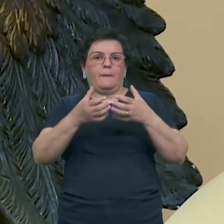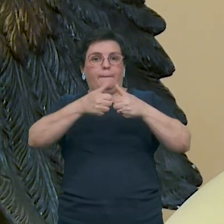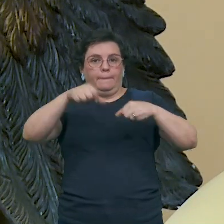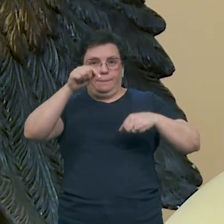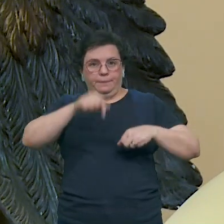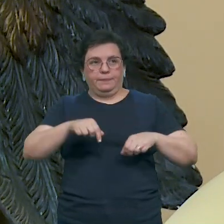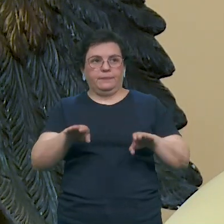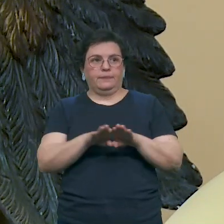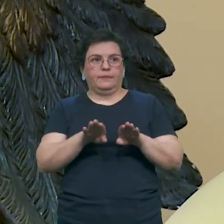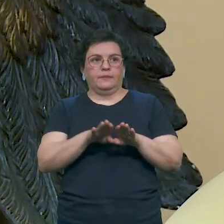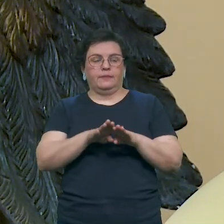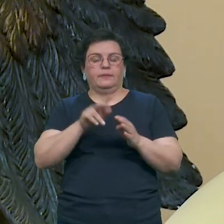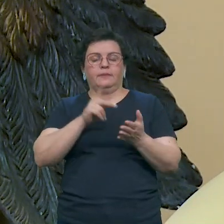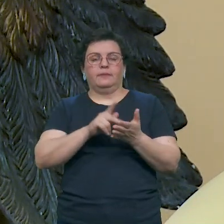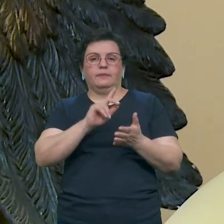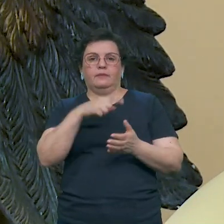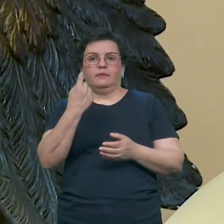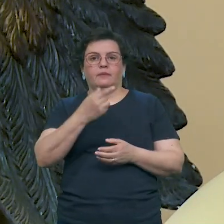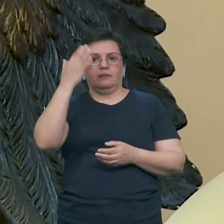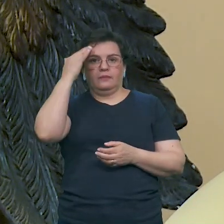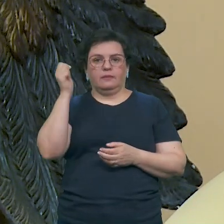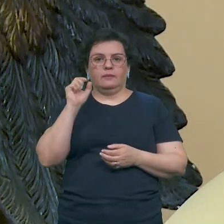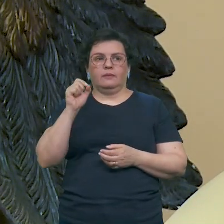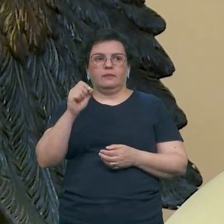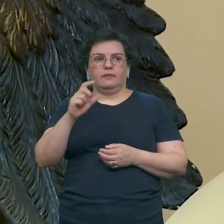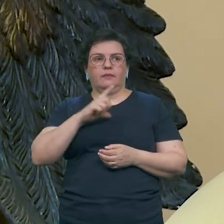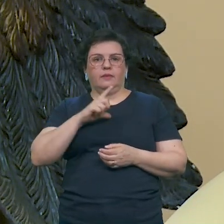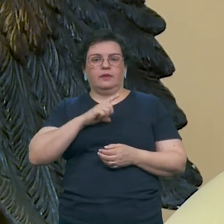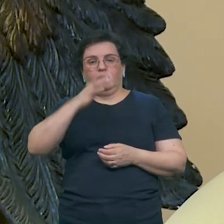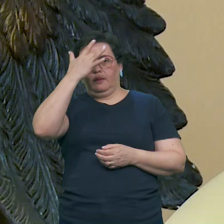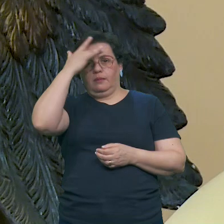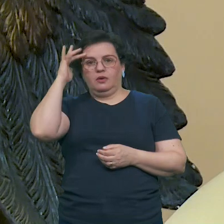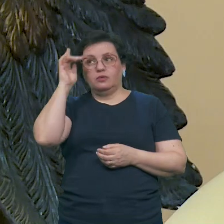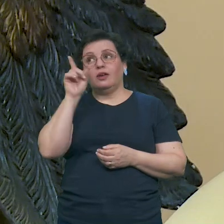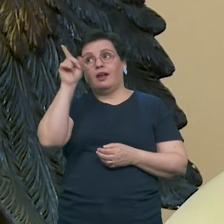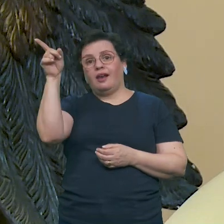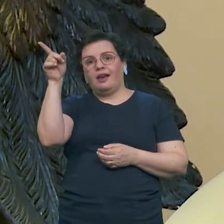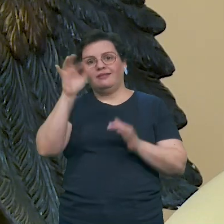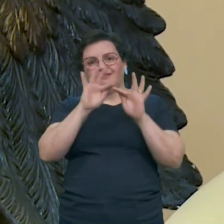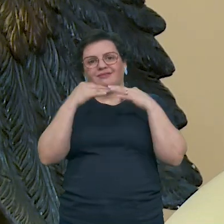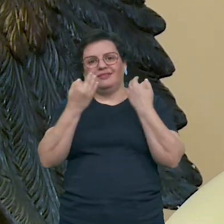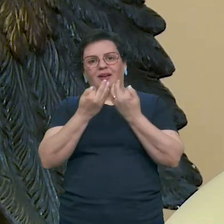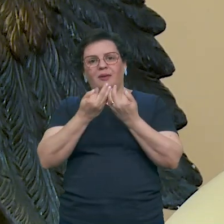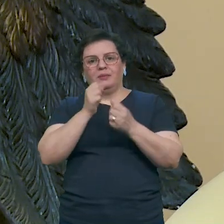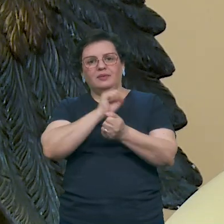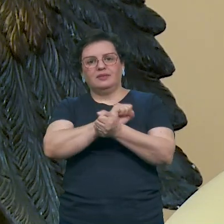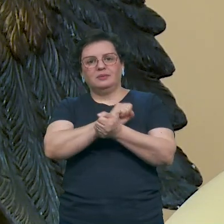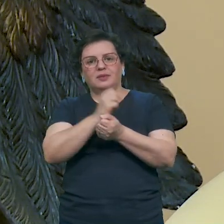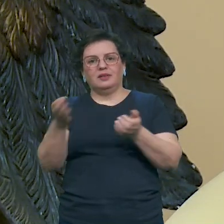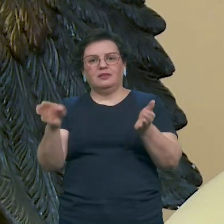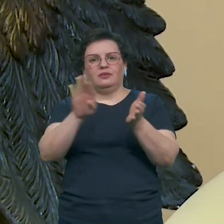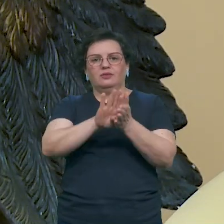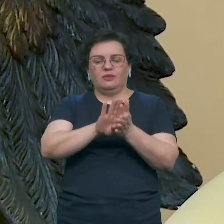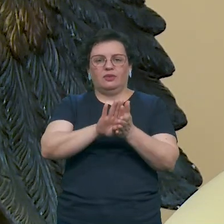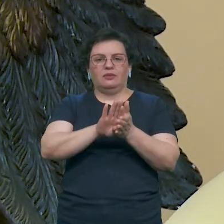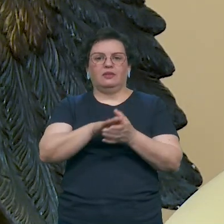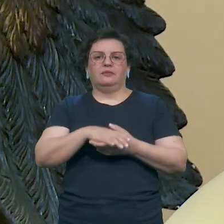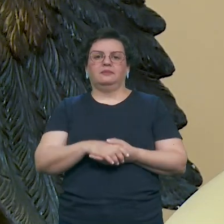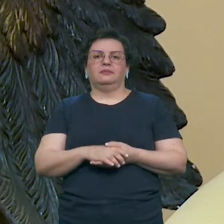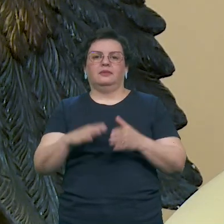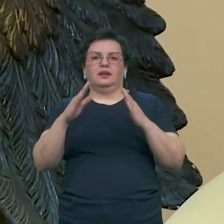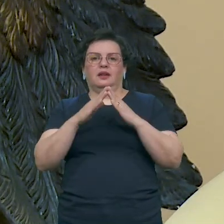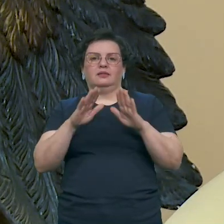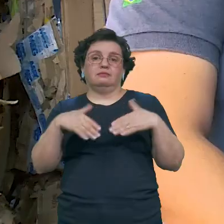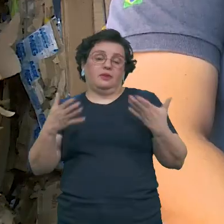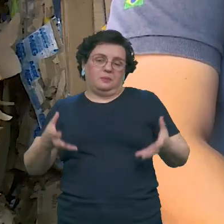aqui. Realmente a gente saber que tem, né? Pessoas lá fora, uma família nos aguardando, né, no final do dia. Então isso